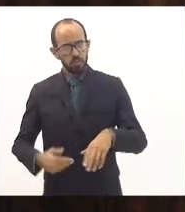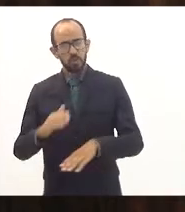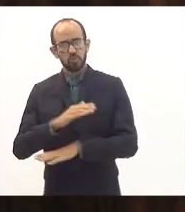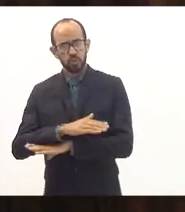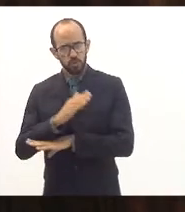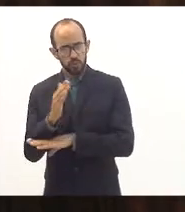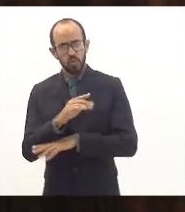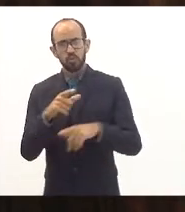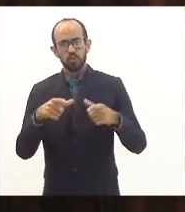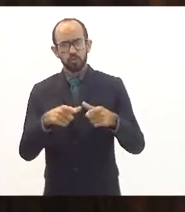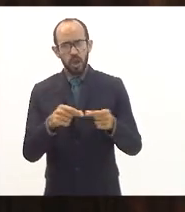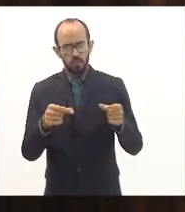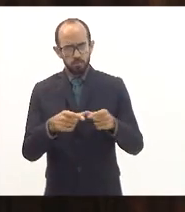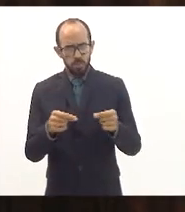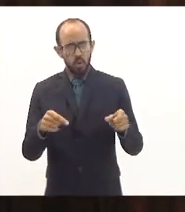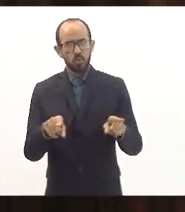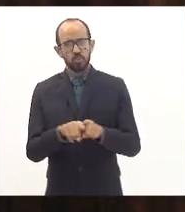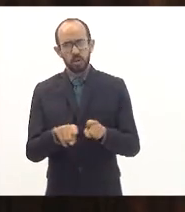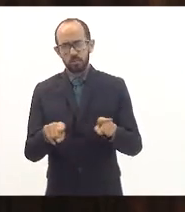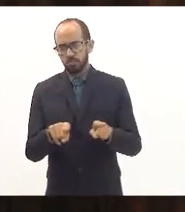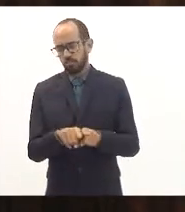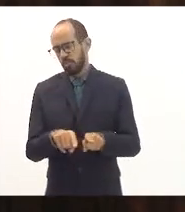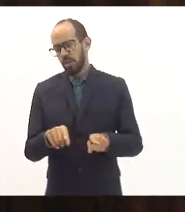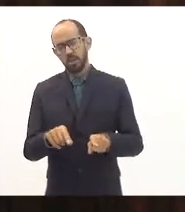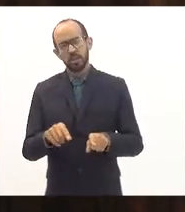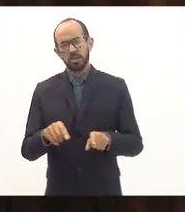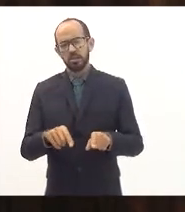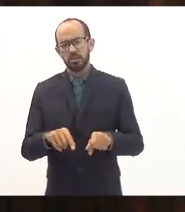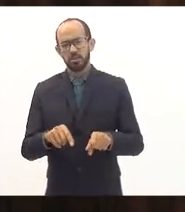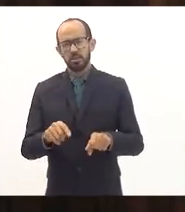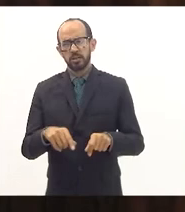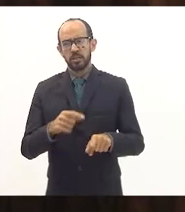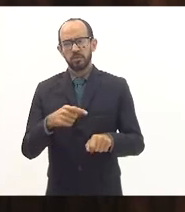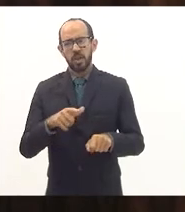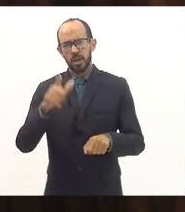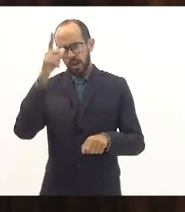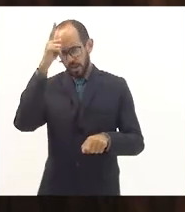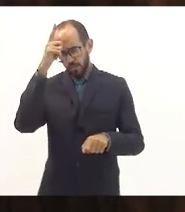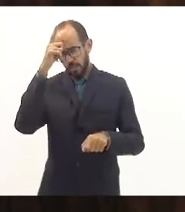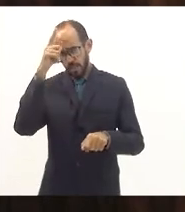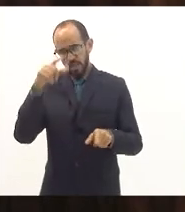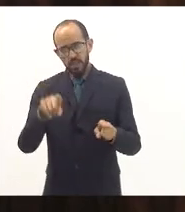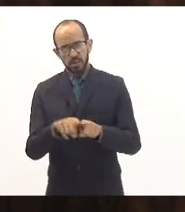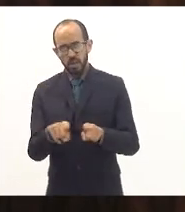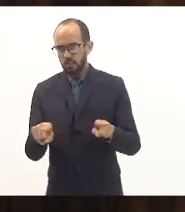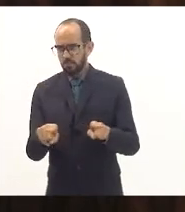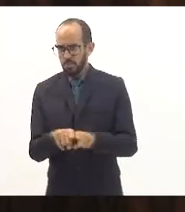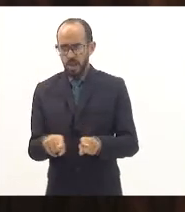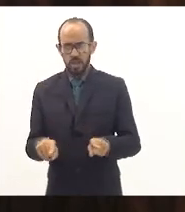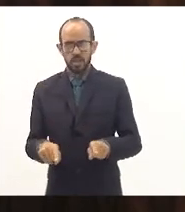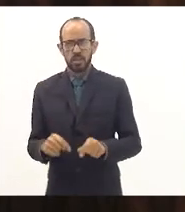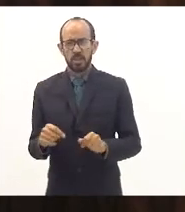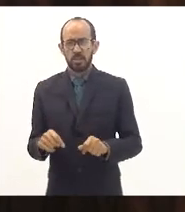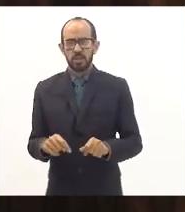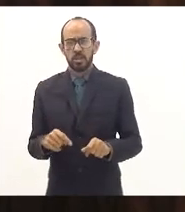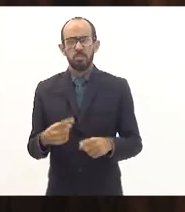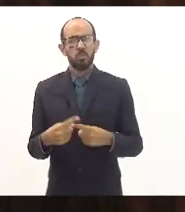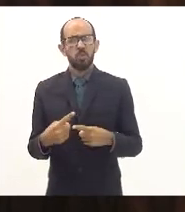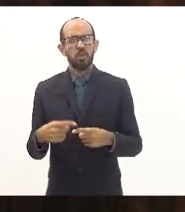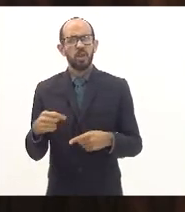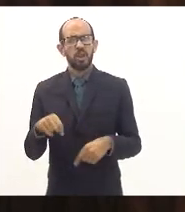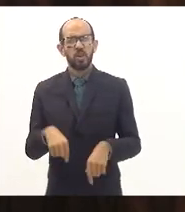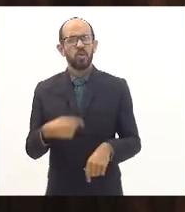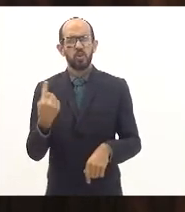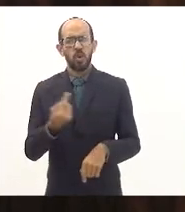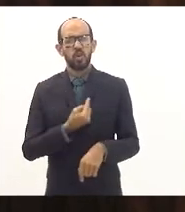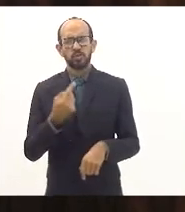vai no Japão, a escola é pública em tempo integral. Você vai na Alemanha, a escola é pública em tempo integral. E por que que será que a gente